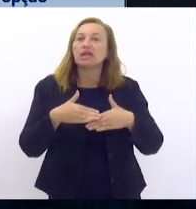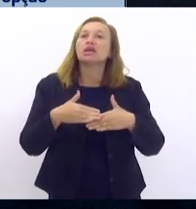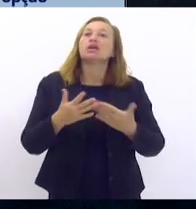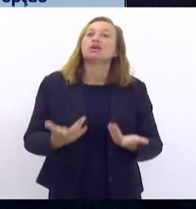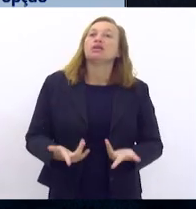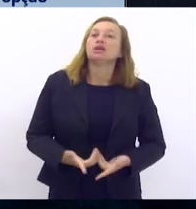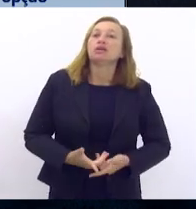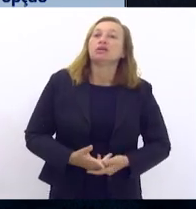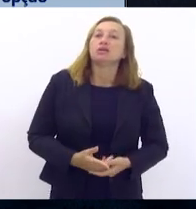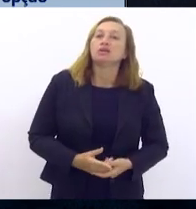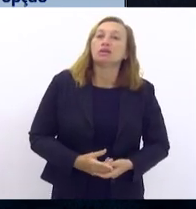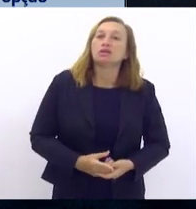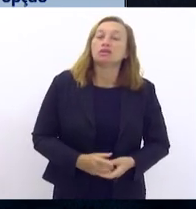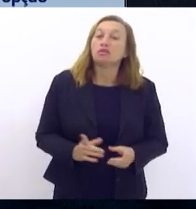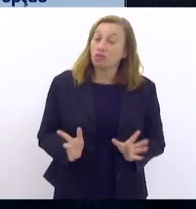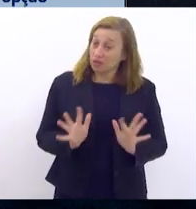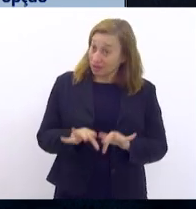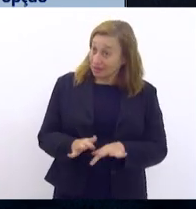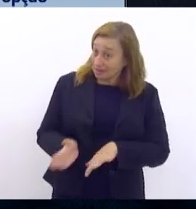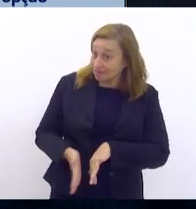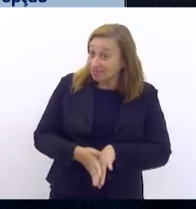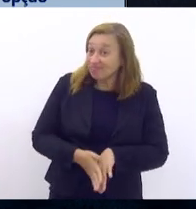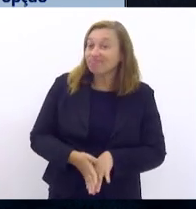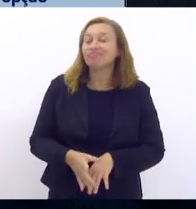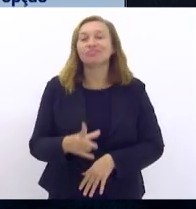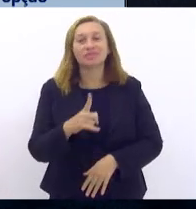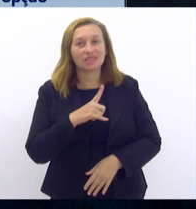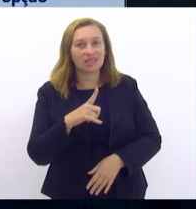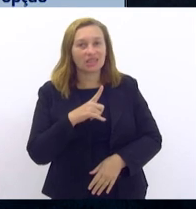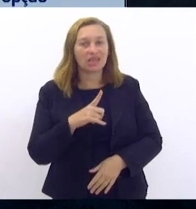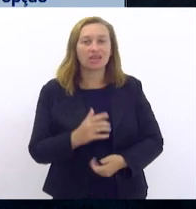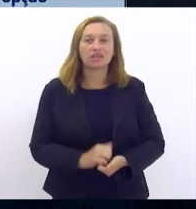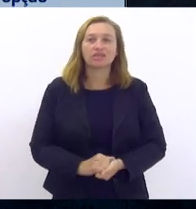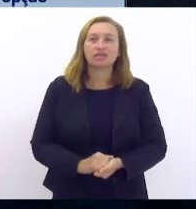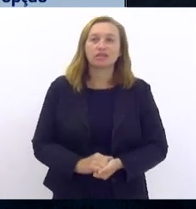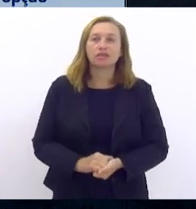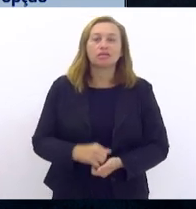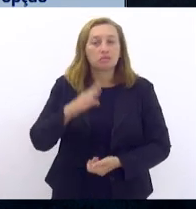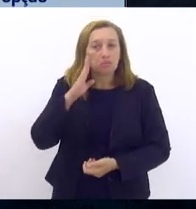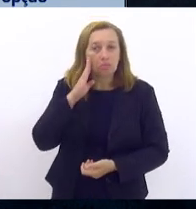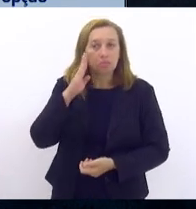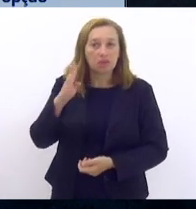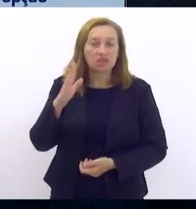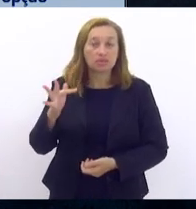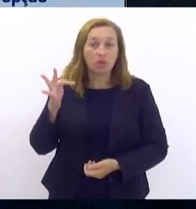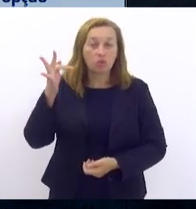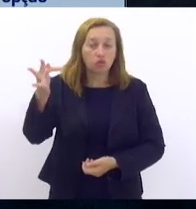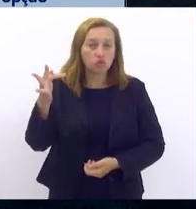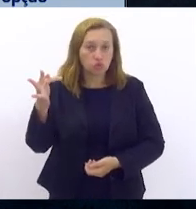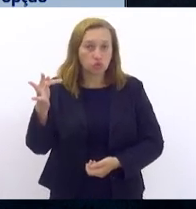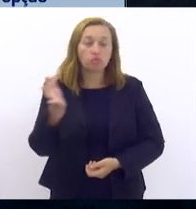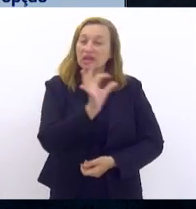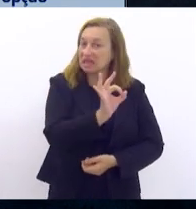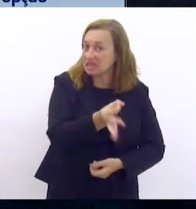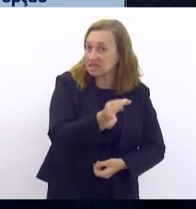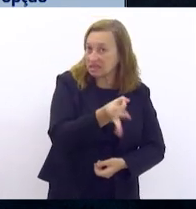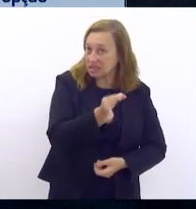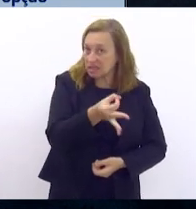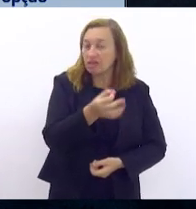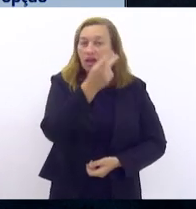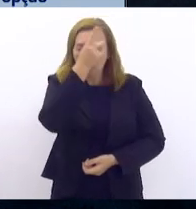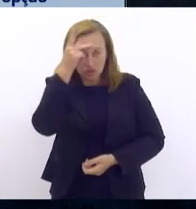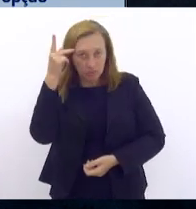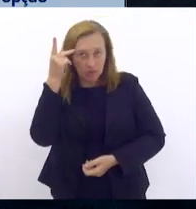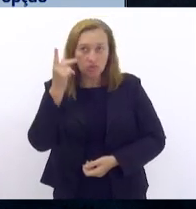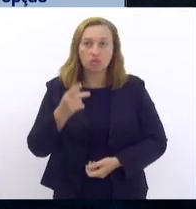gerar vou fechar eles vão gerar elementos fundamentais para que efetivamente as